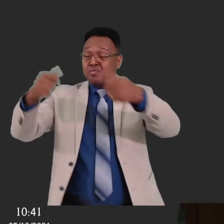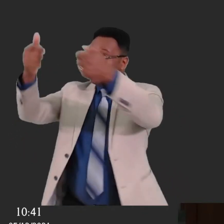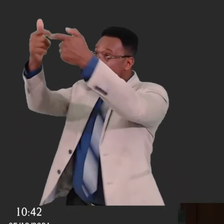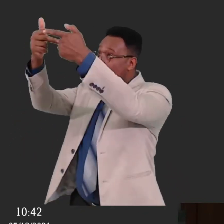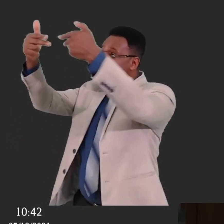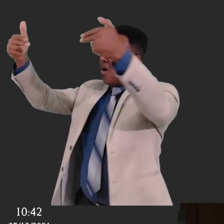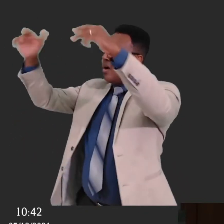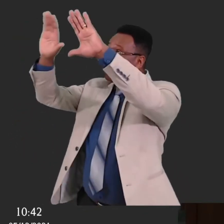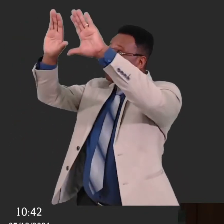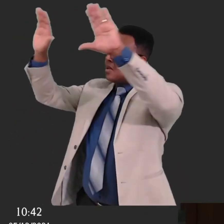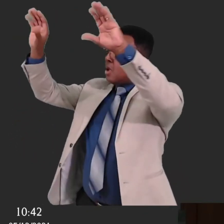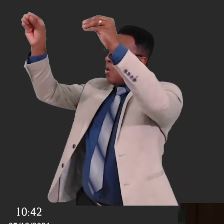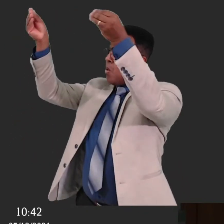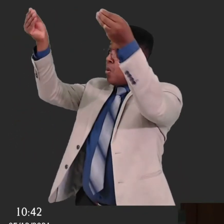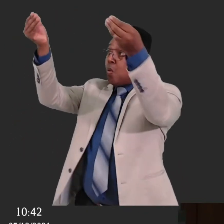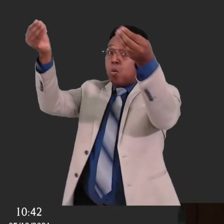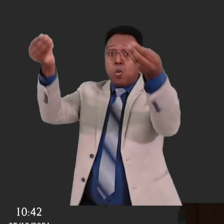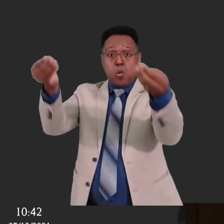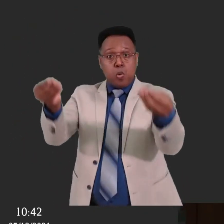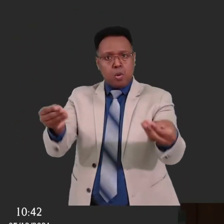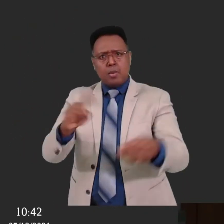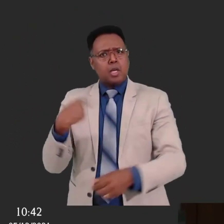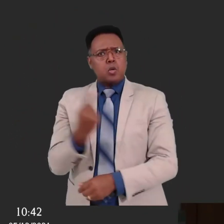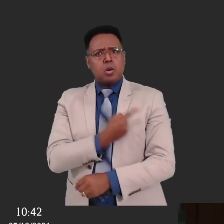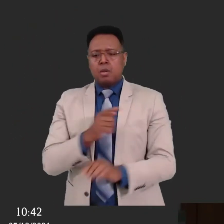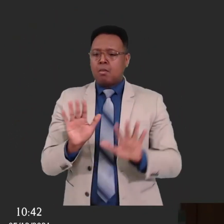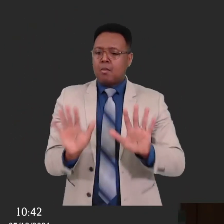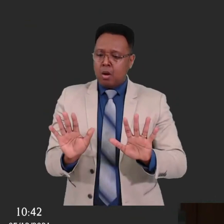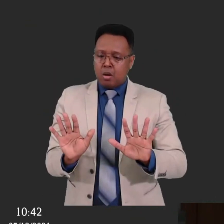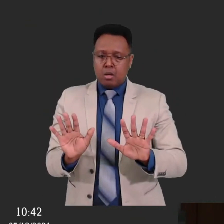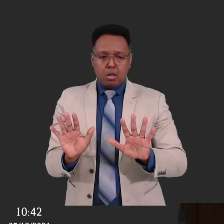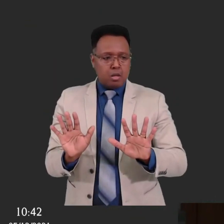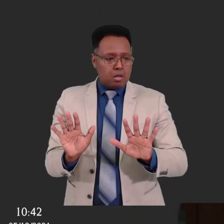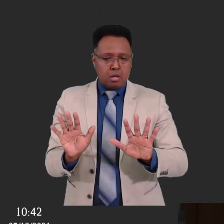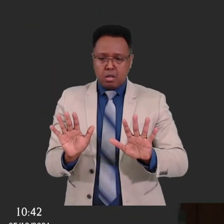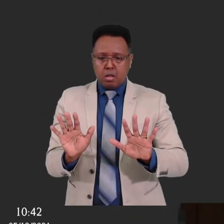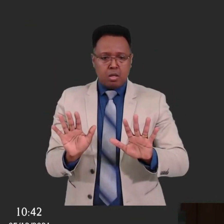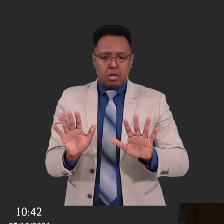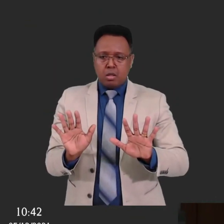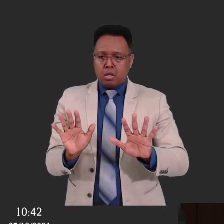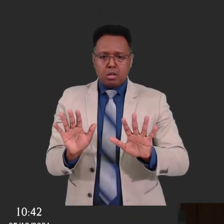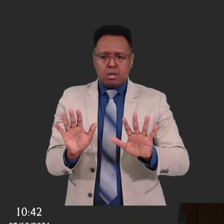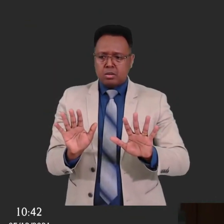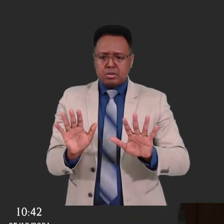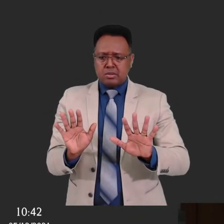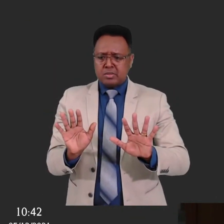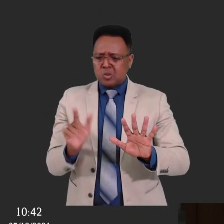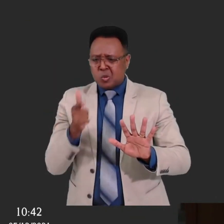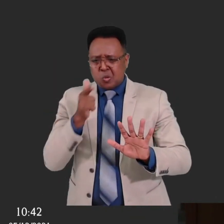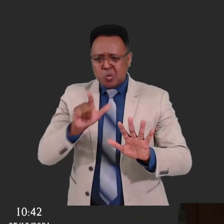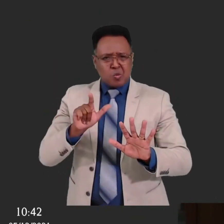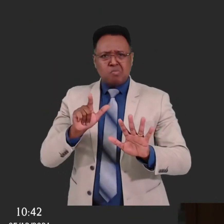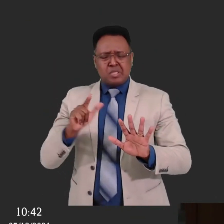a ficar estagnados, parados ou com deficiência na nossa caminhada